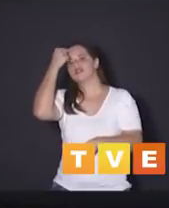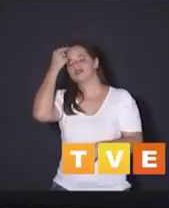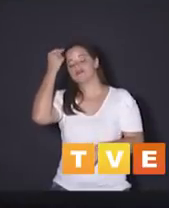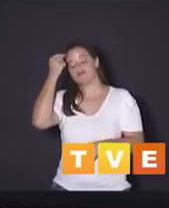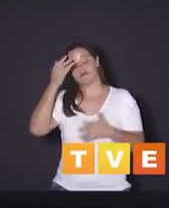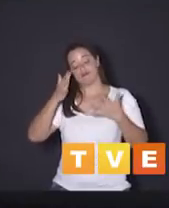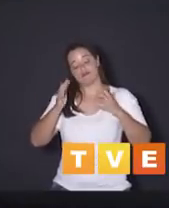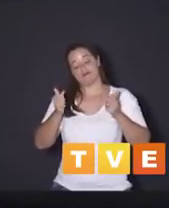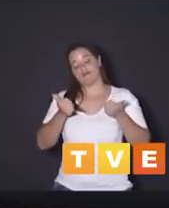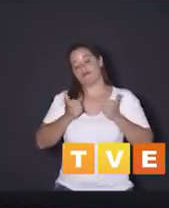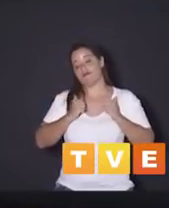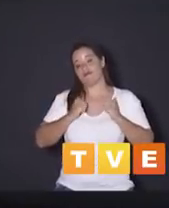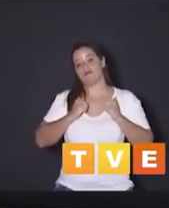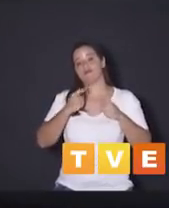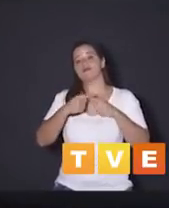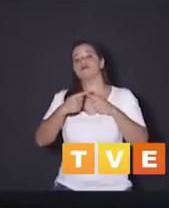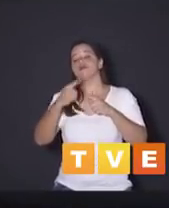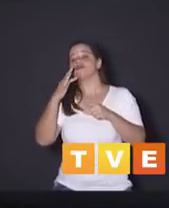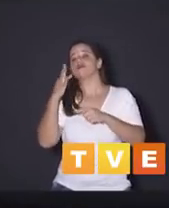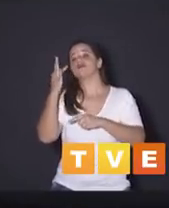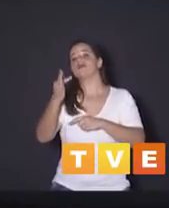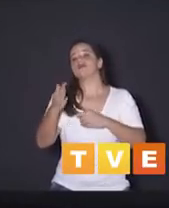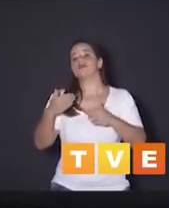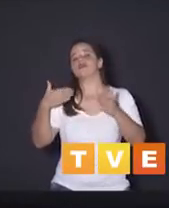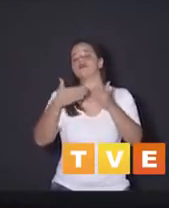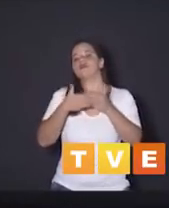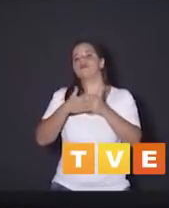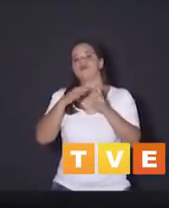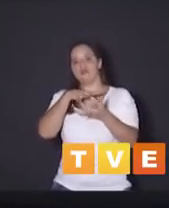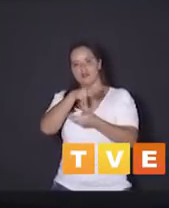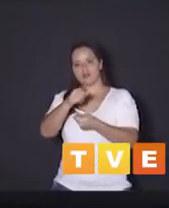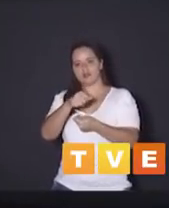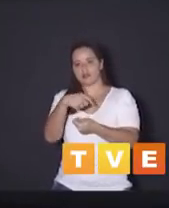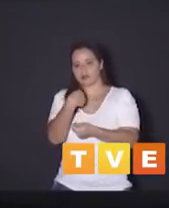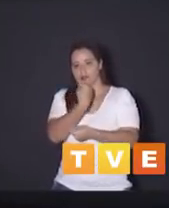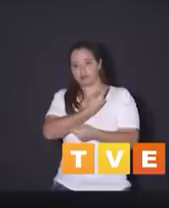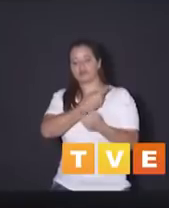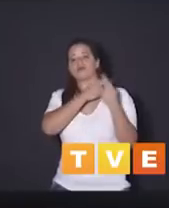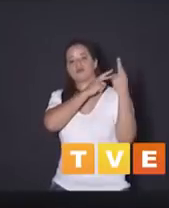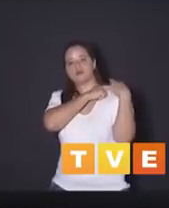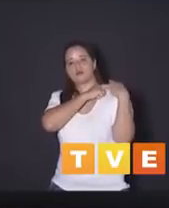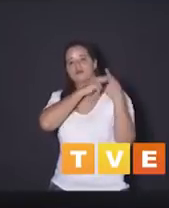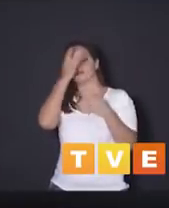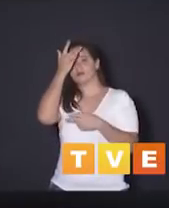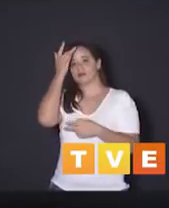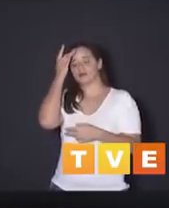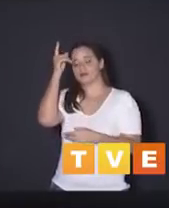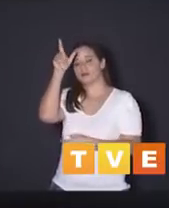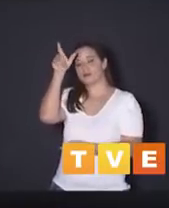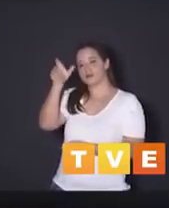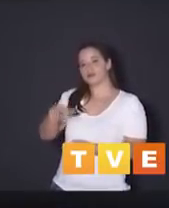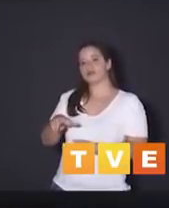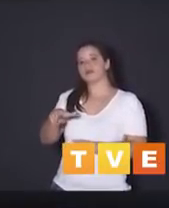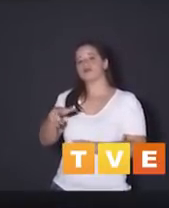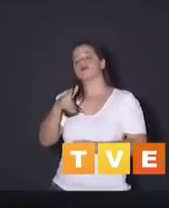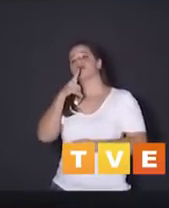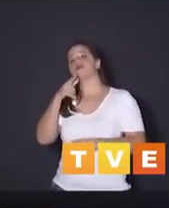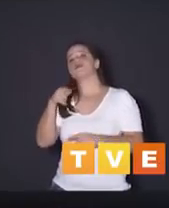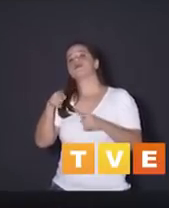acomoda porque ele vai enfrentar o mundo e será que nós não somos responsáveis por essas pessoas que